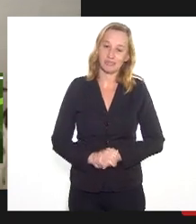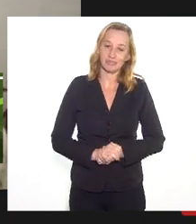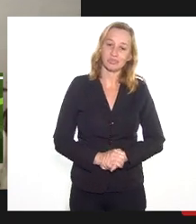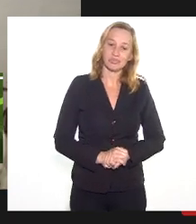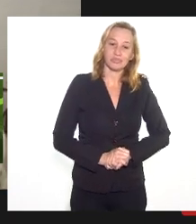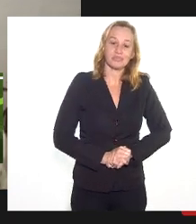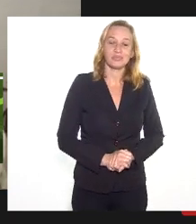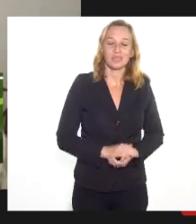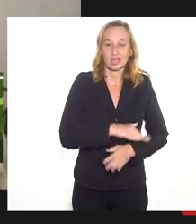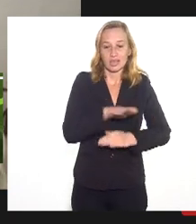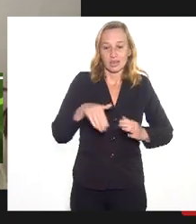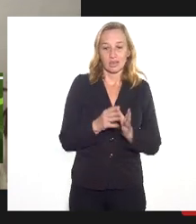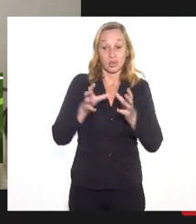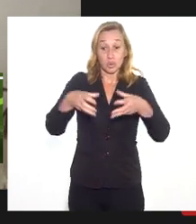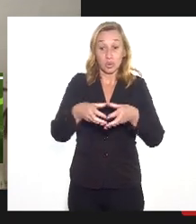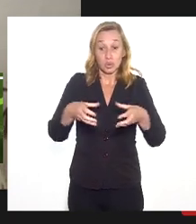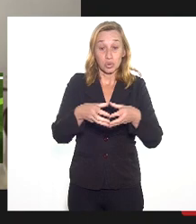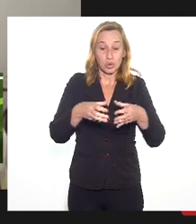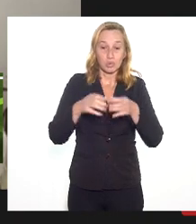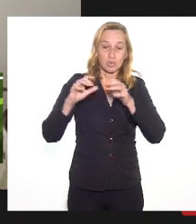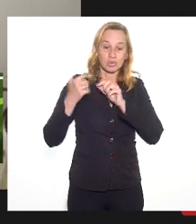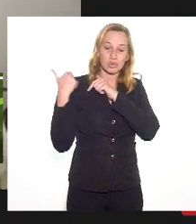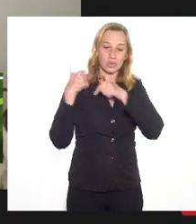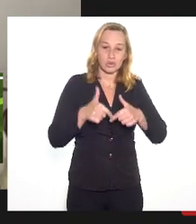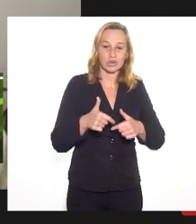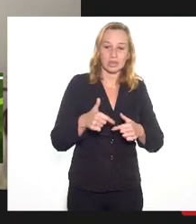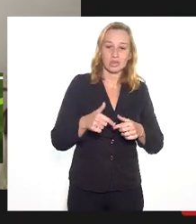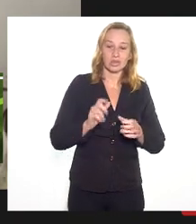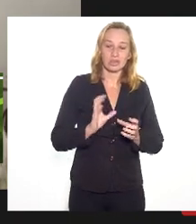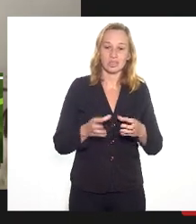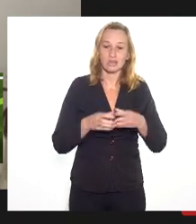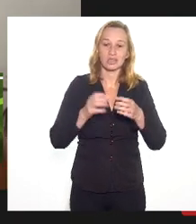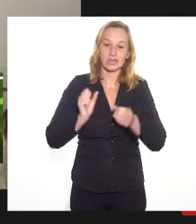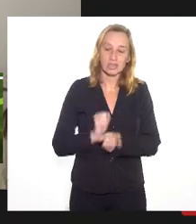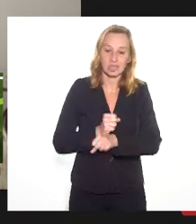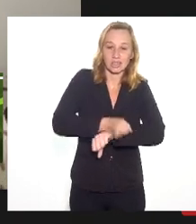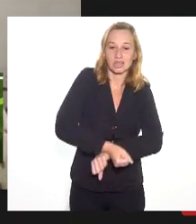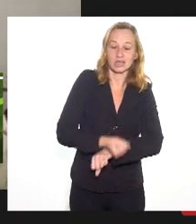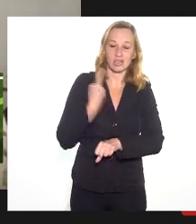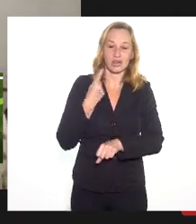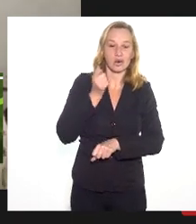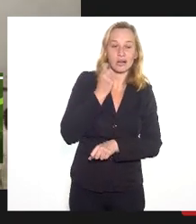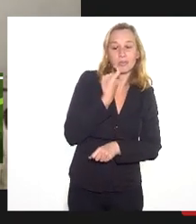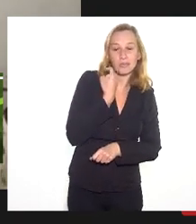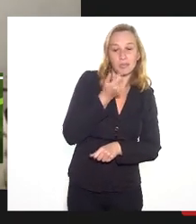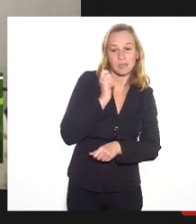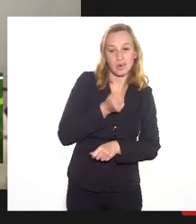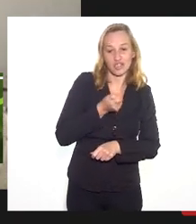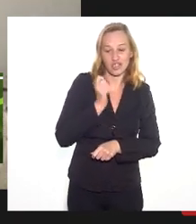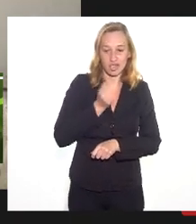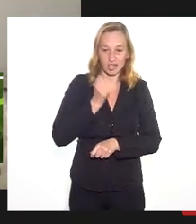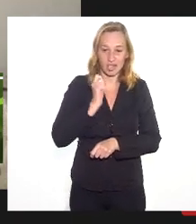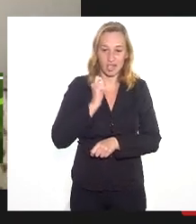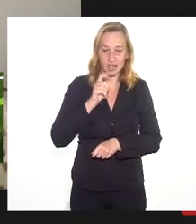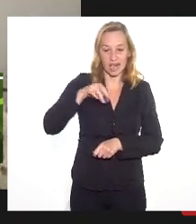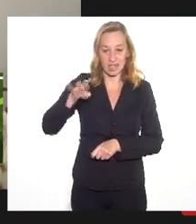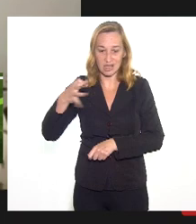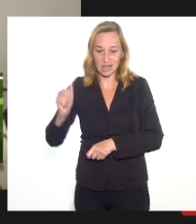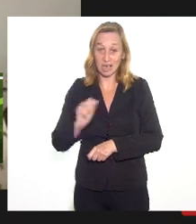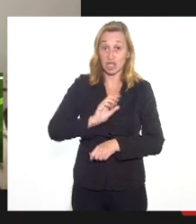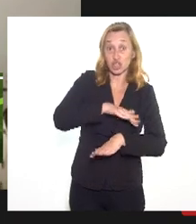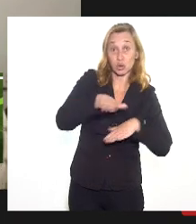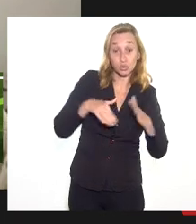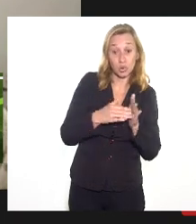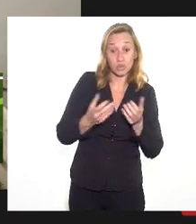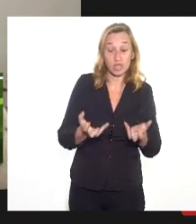todas as comunidades quilombolas, pesqueiras, caiçaras, indígenas, enfim, todos aqueles e aquelas que precisam